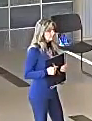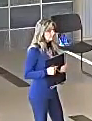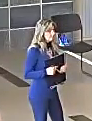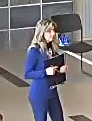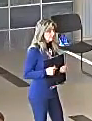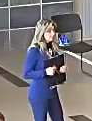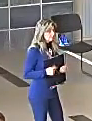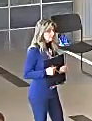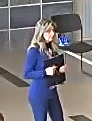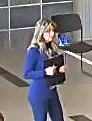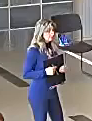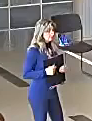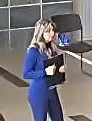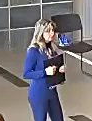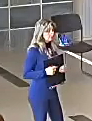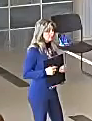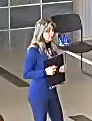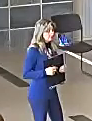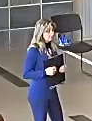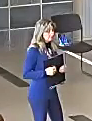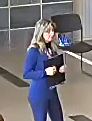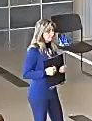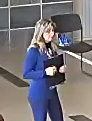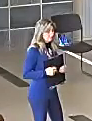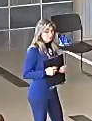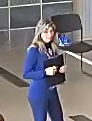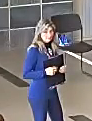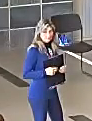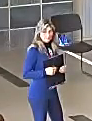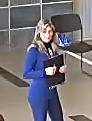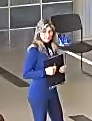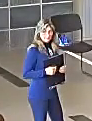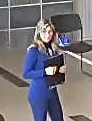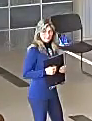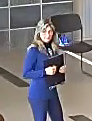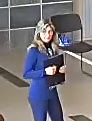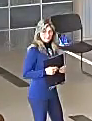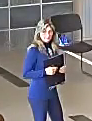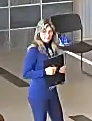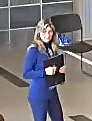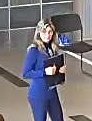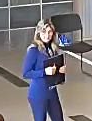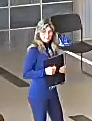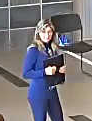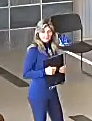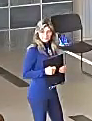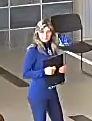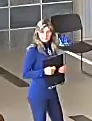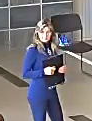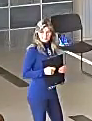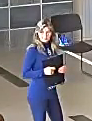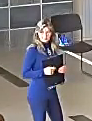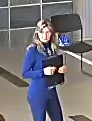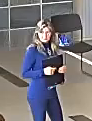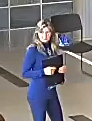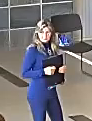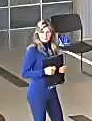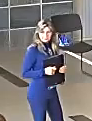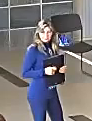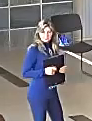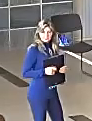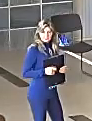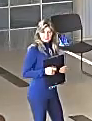veículos que foram fabricados antes Eles continuam eles estão dentro da legislação